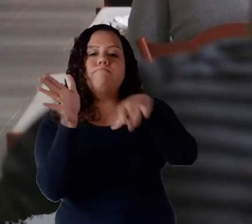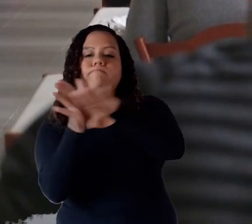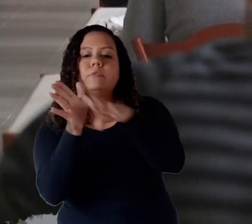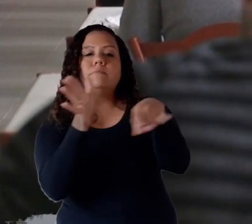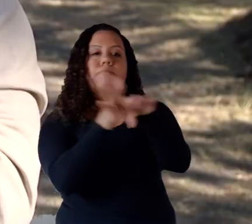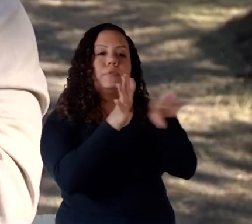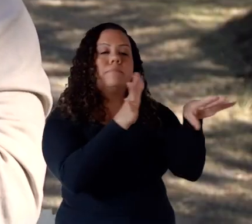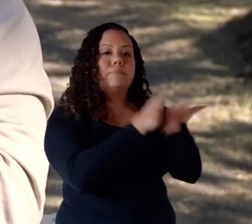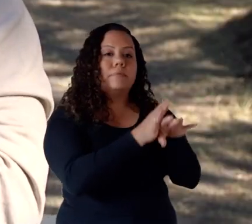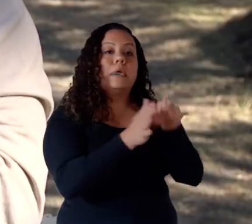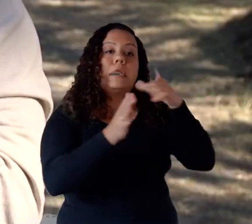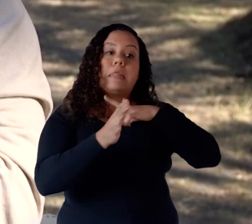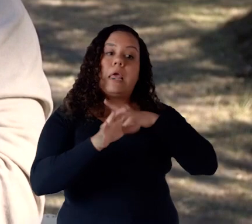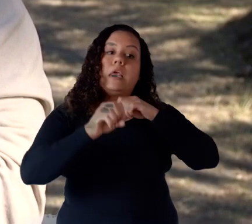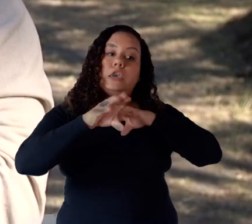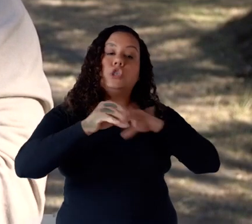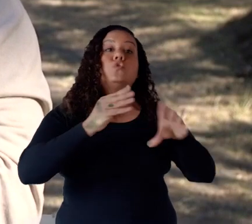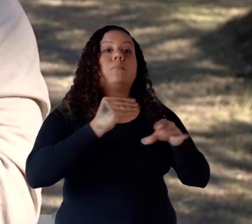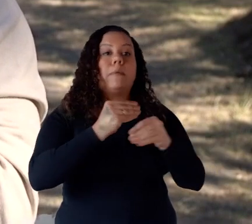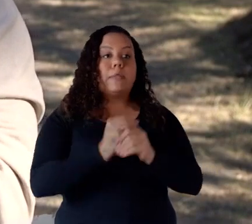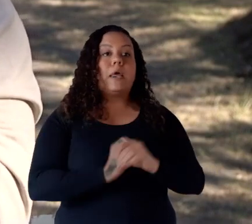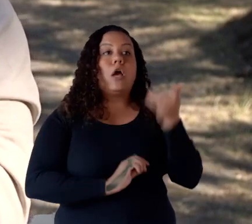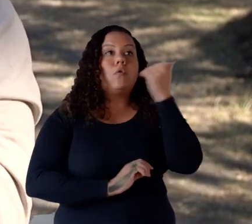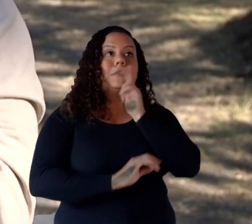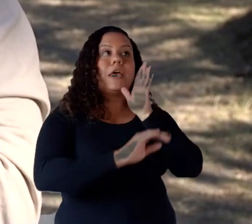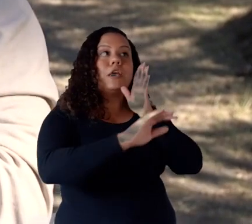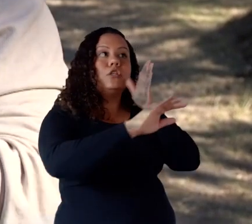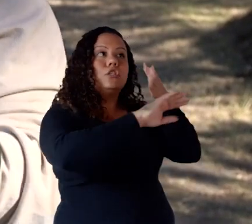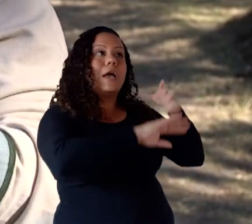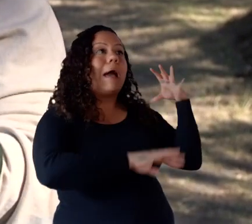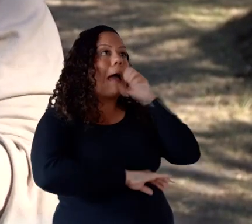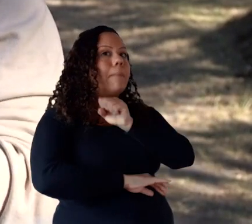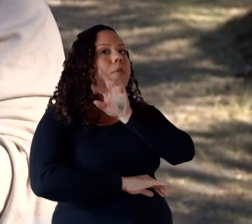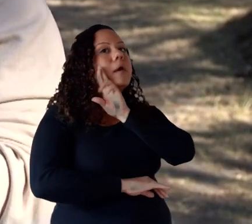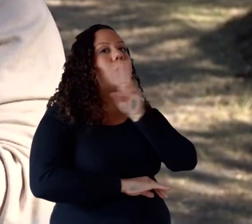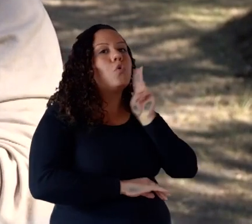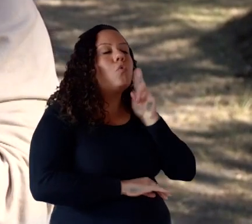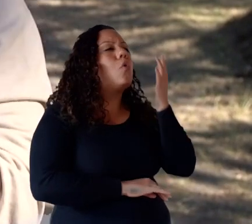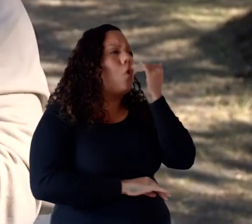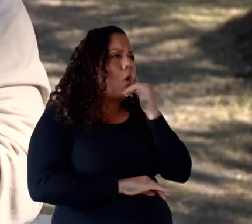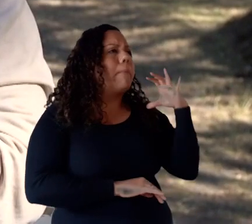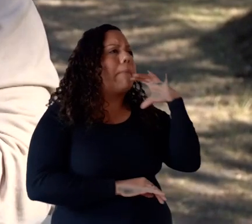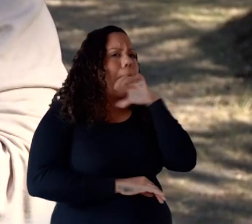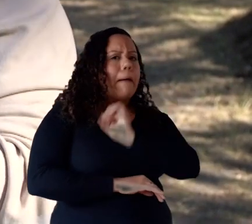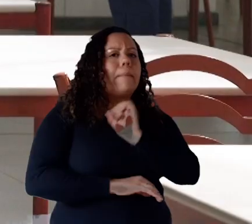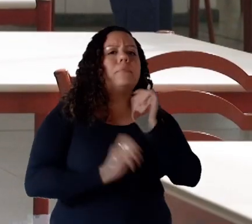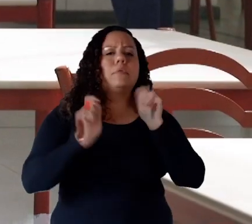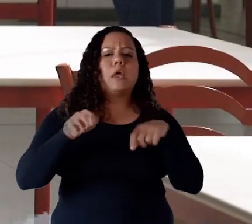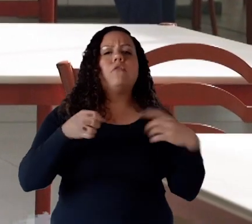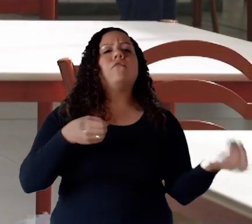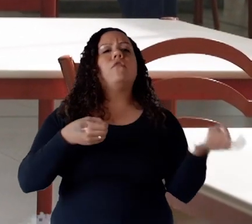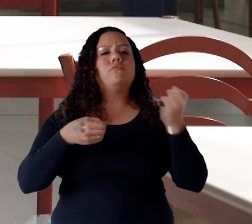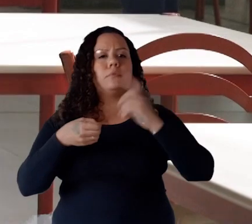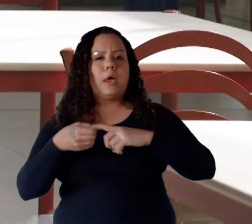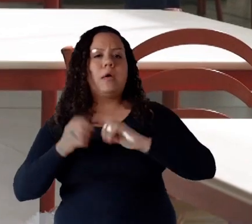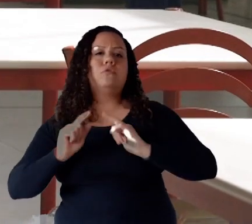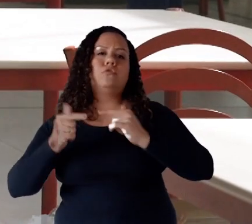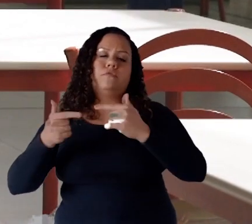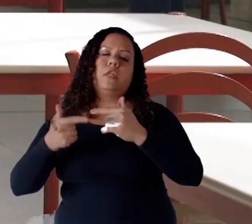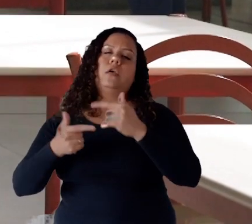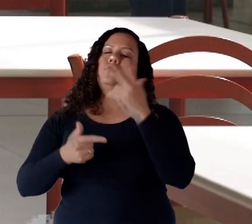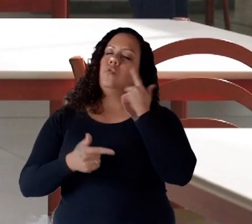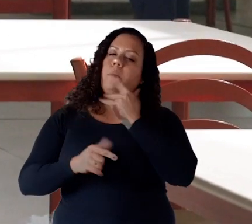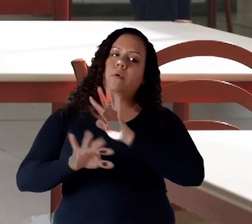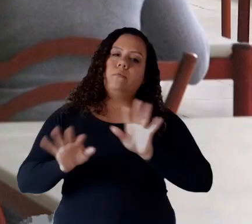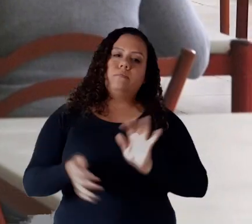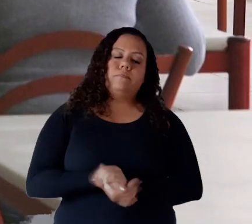passar pelas três unidades que estão envolvidas, né, no ensino suplementar, que os alunos cheguem de forma mais rápida ao RU, façam mais rápido as